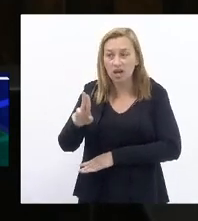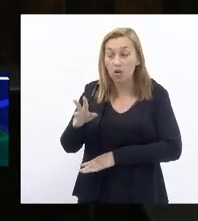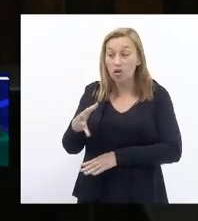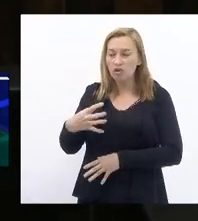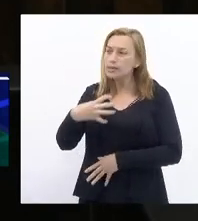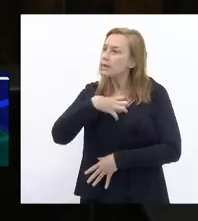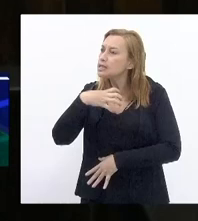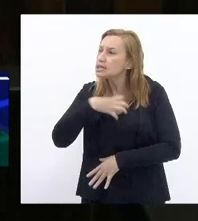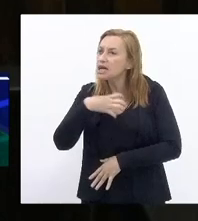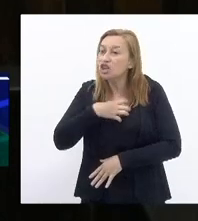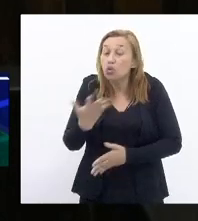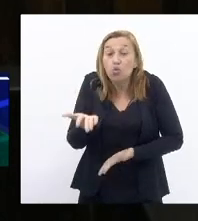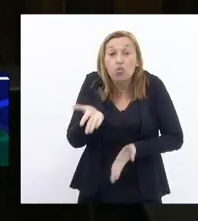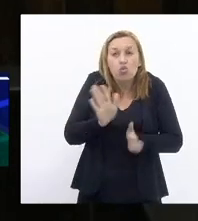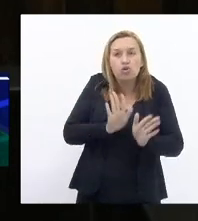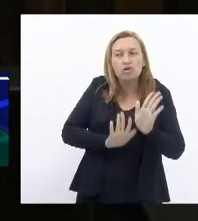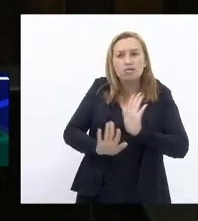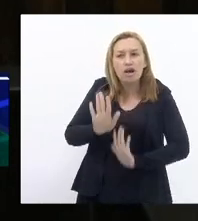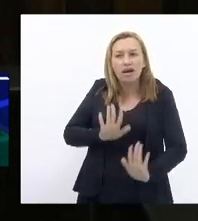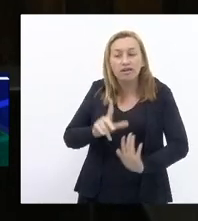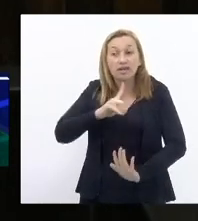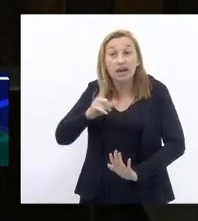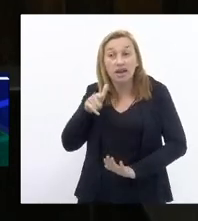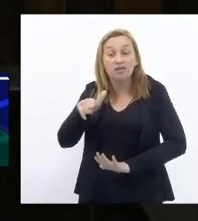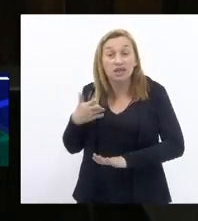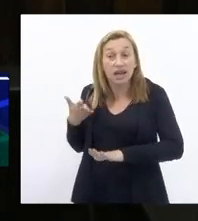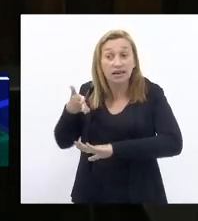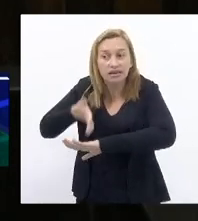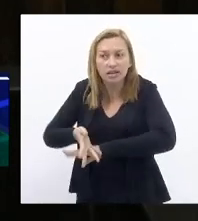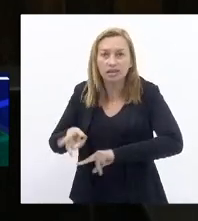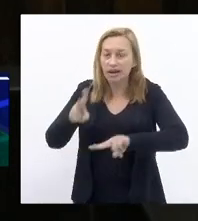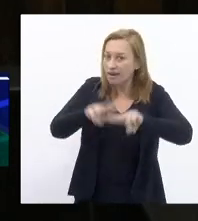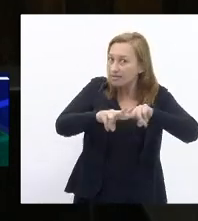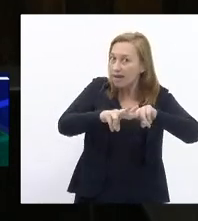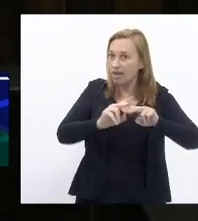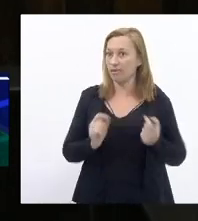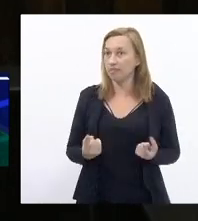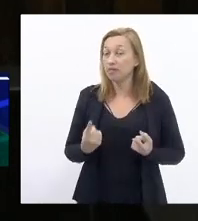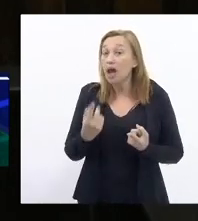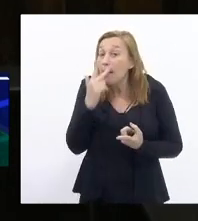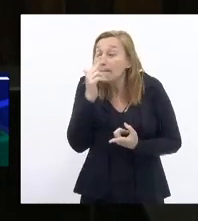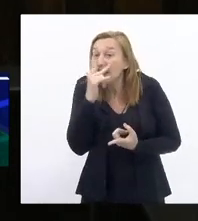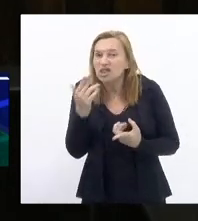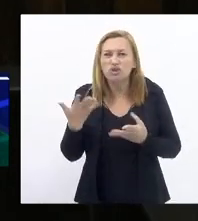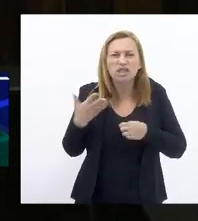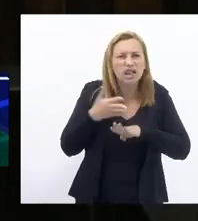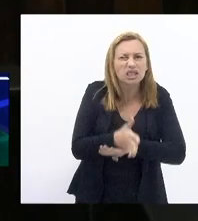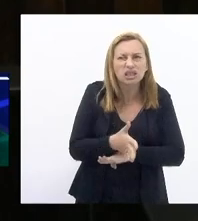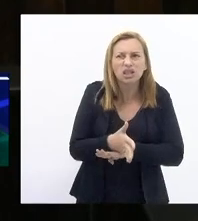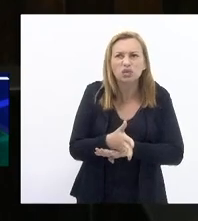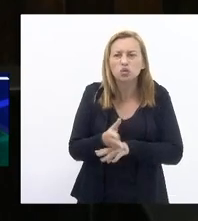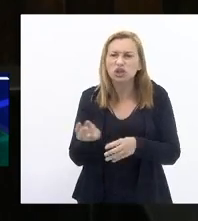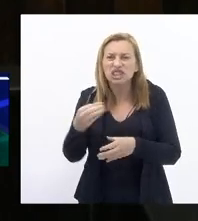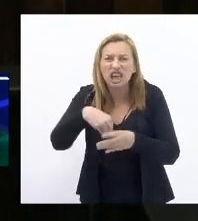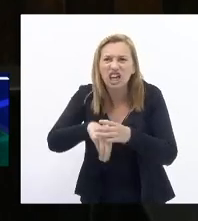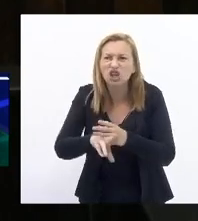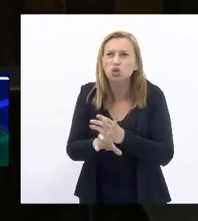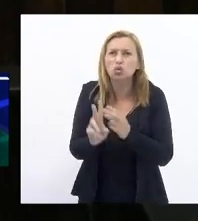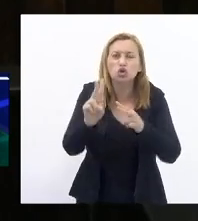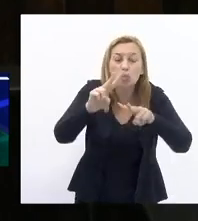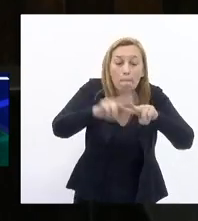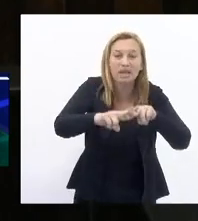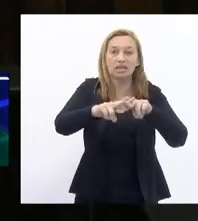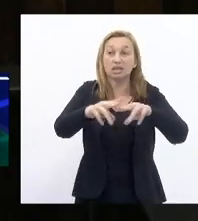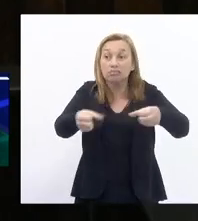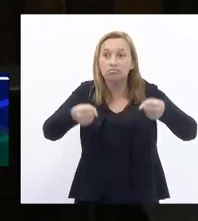você tem, o cuidado que se tem ali, é que você está entrando dentro da cadeia. Parece que você está entrando dentro de um